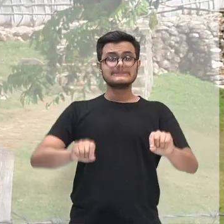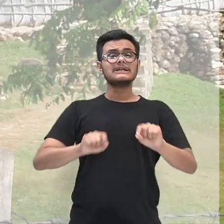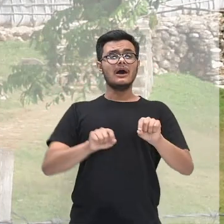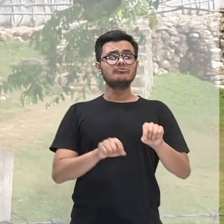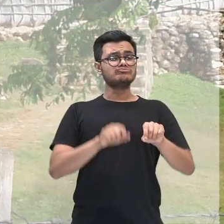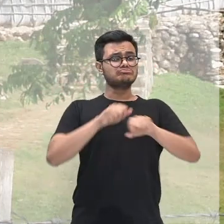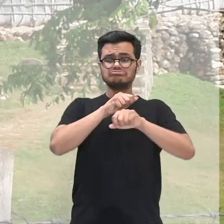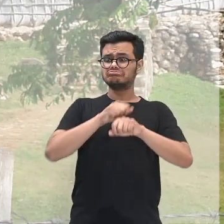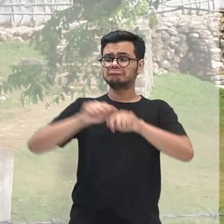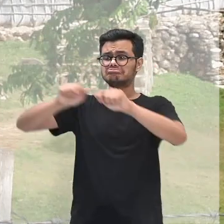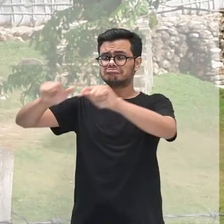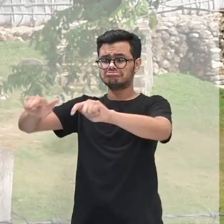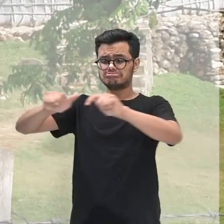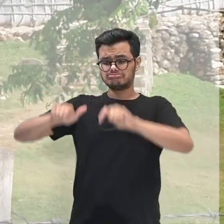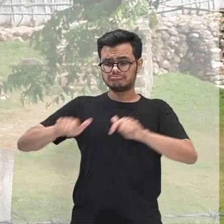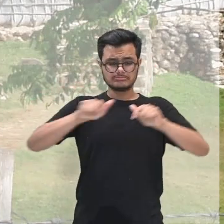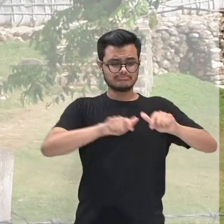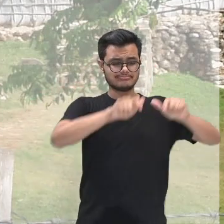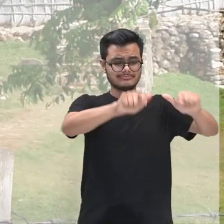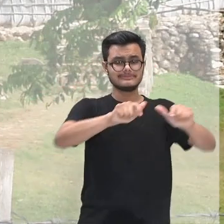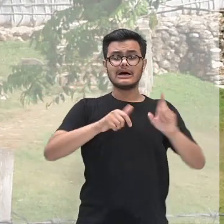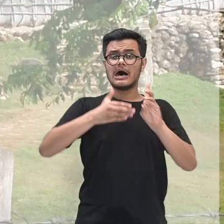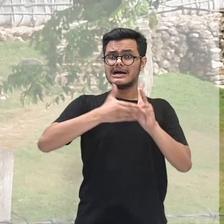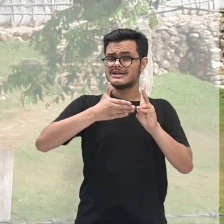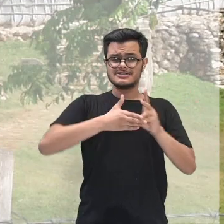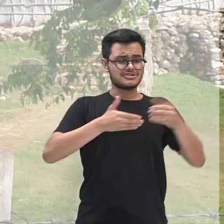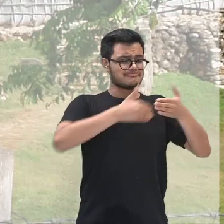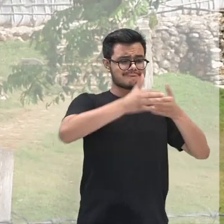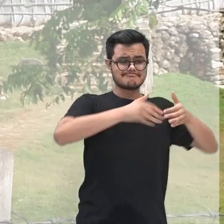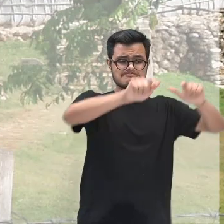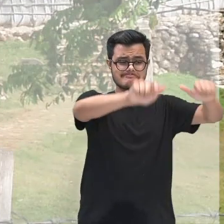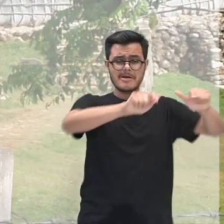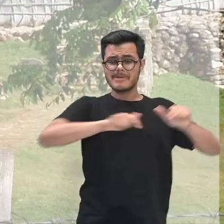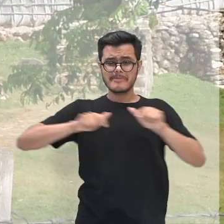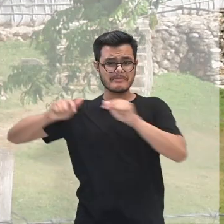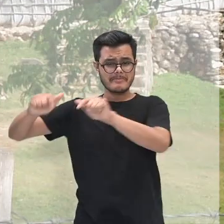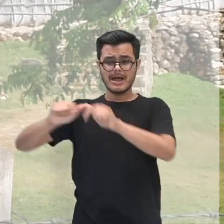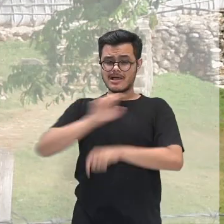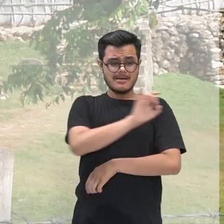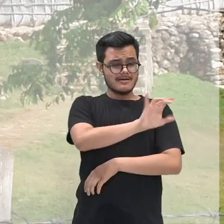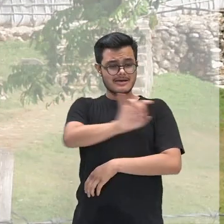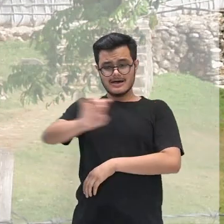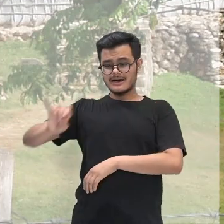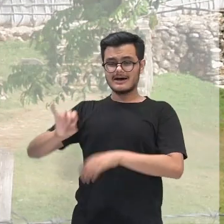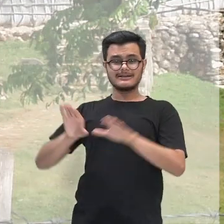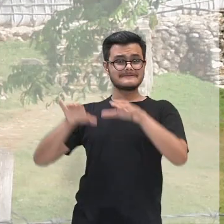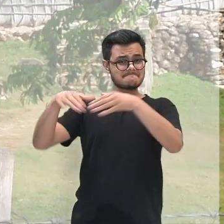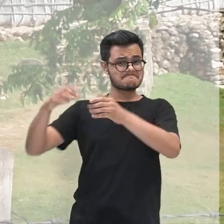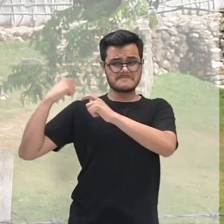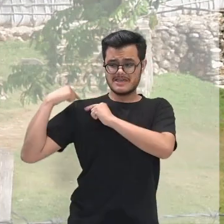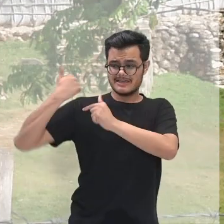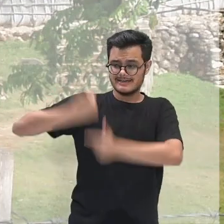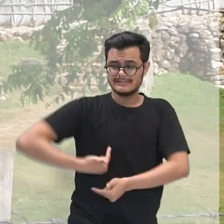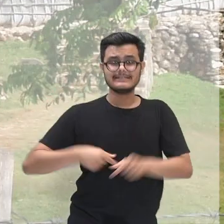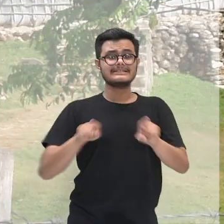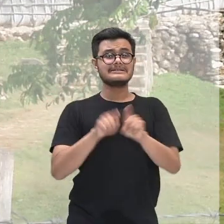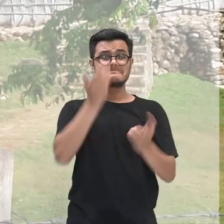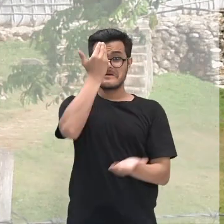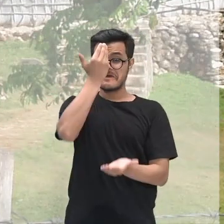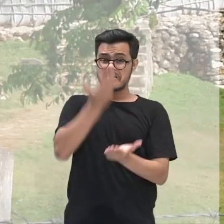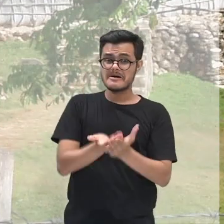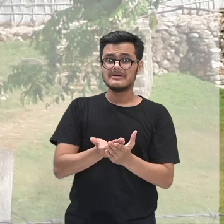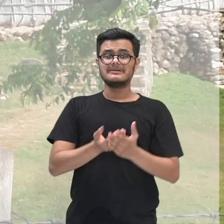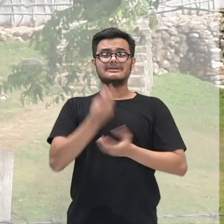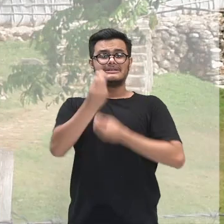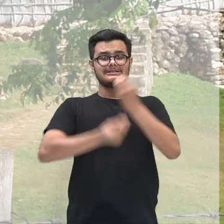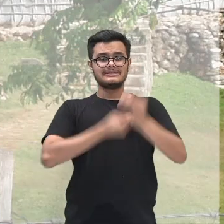povos indígenas, esses povos tradicionais em várias regiões e cada uma vai ter ali as suas próprias tradições, as suas crenças,